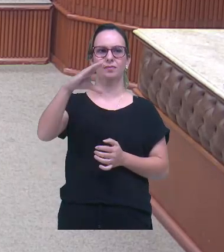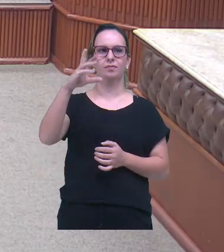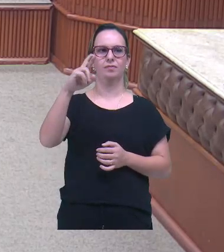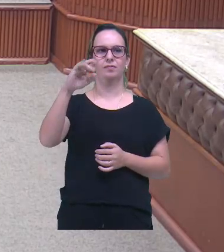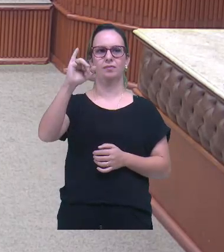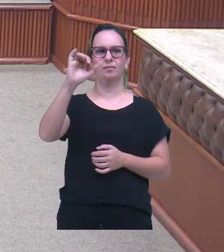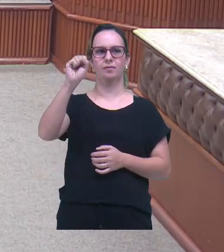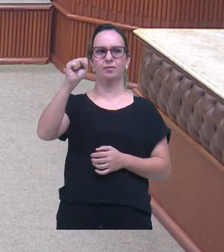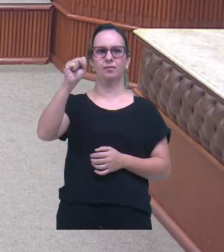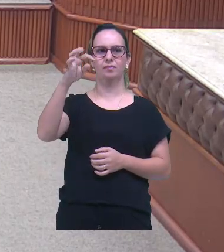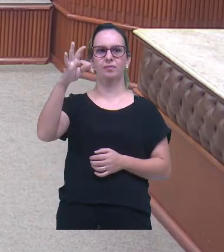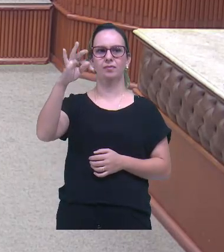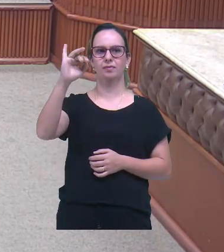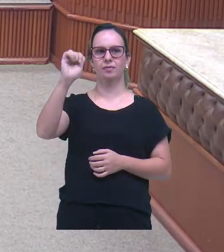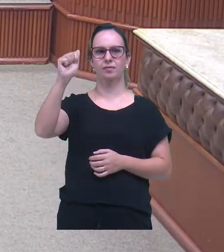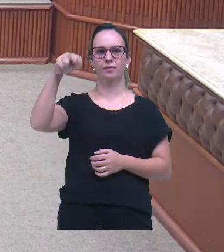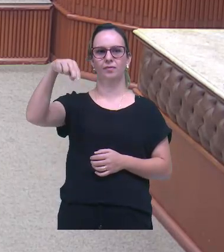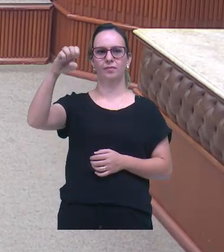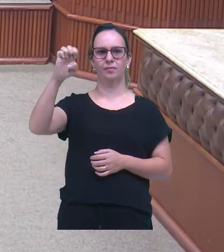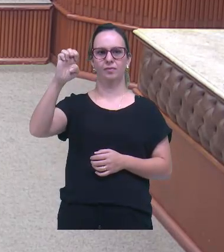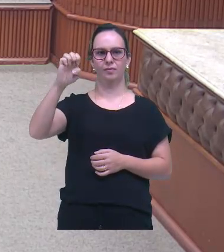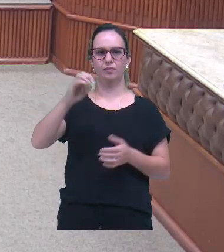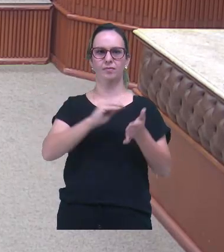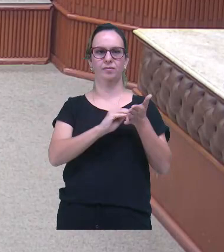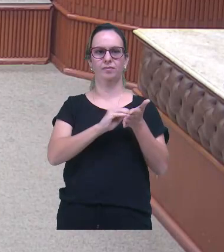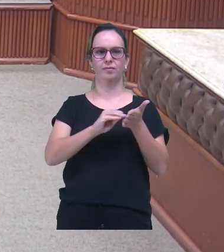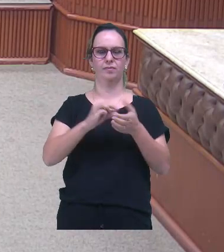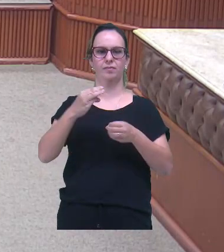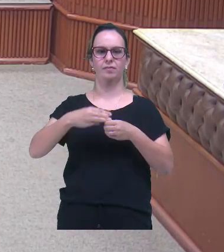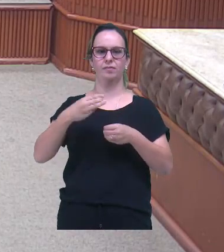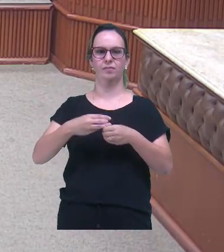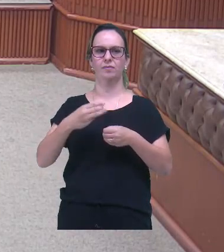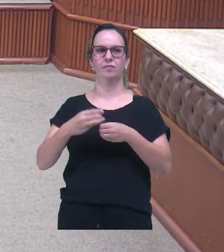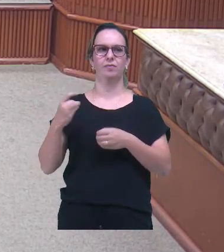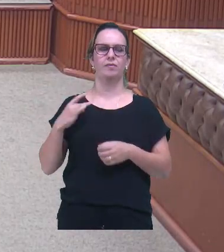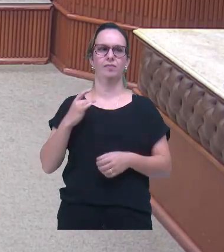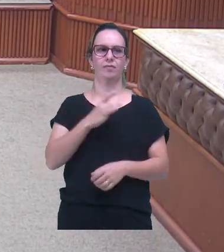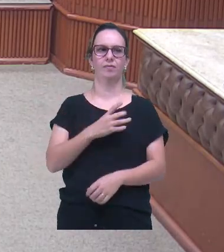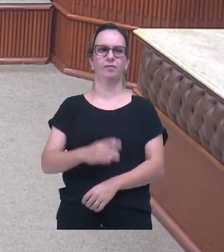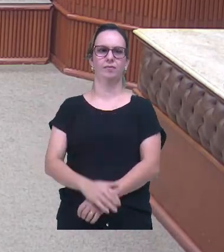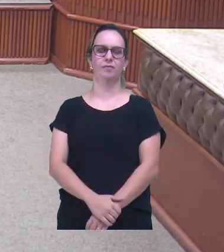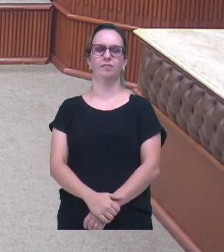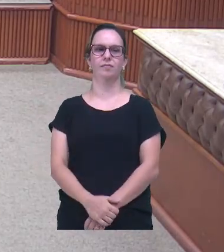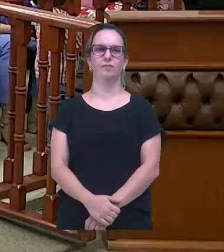Andrade Bucinati, secretária municipal da Saúde.